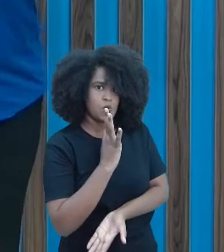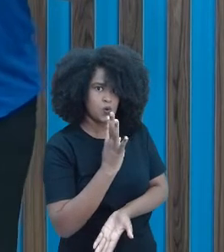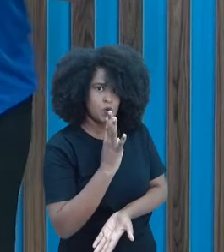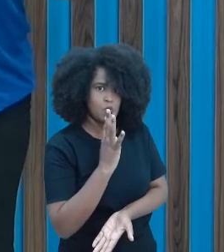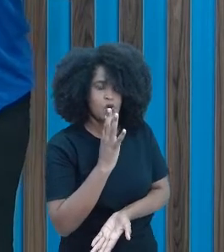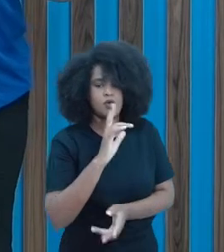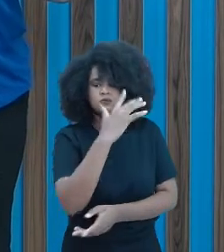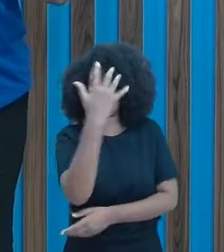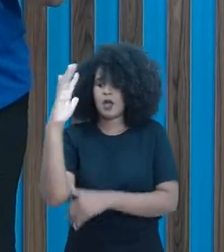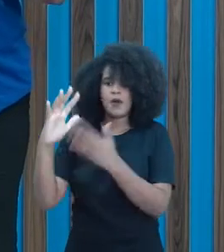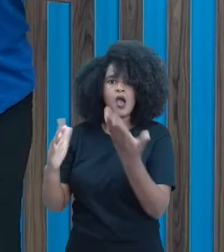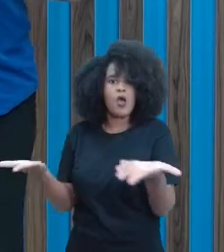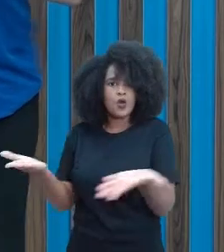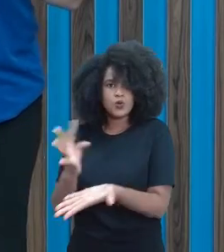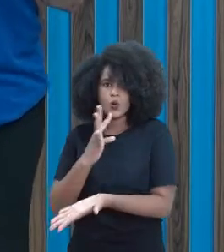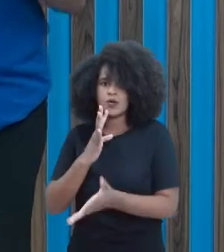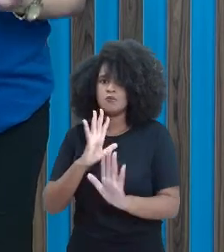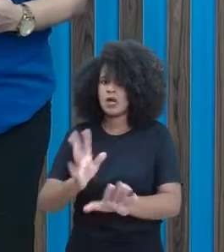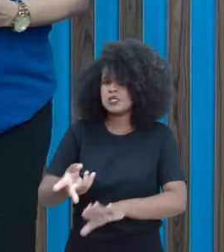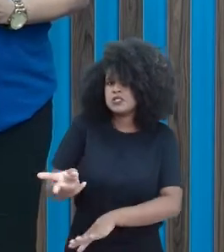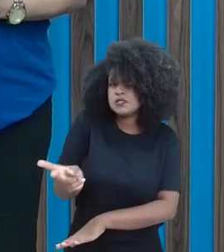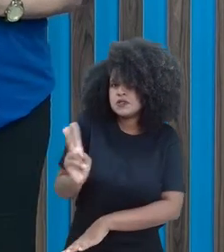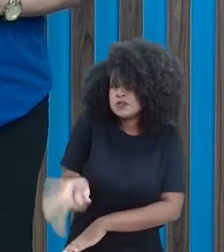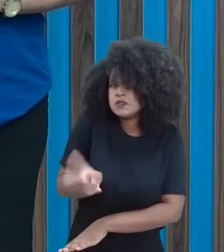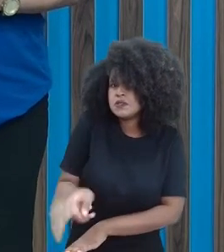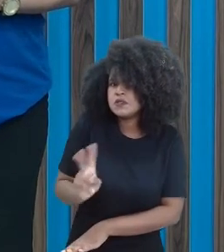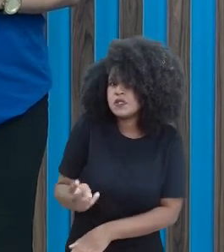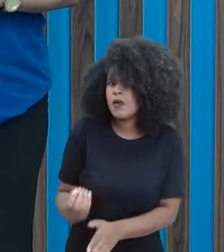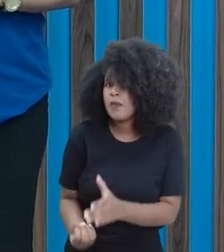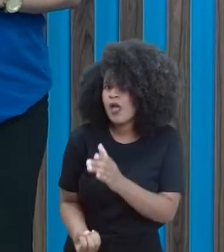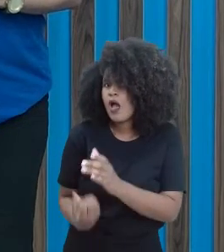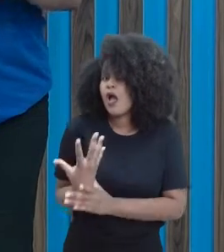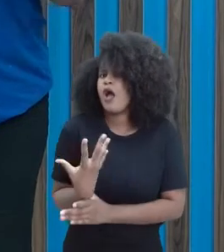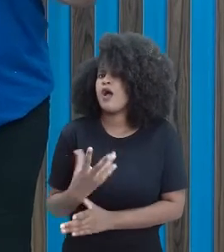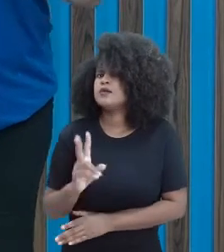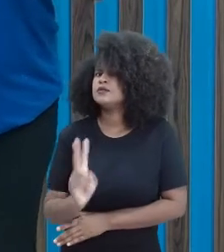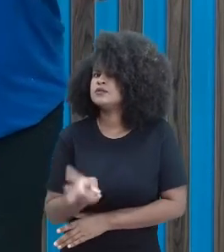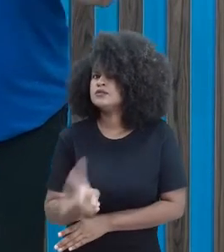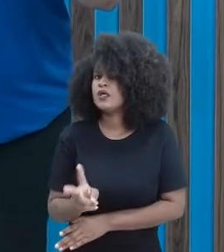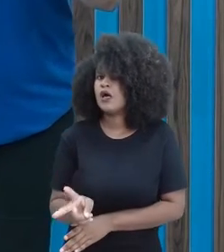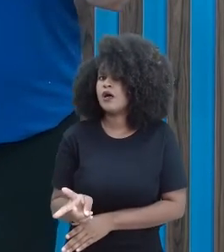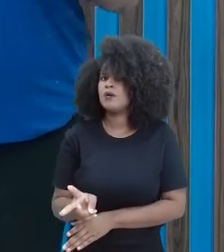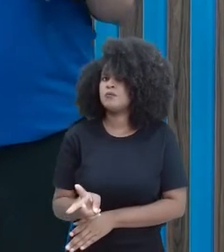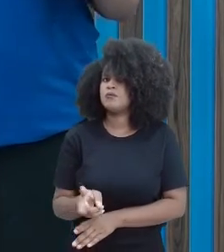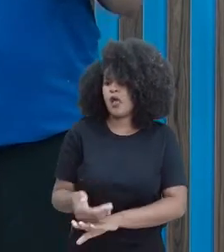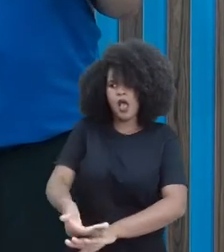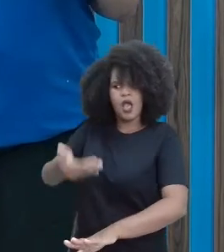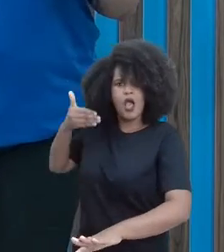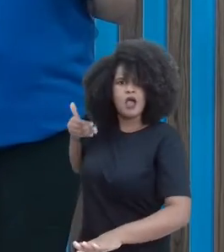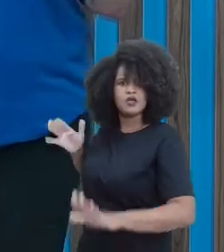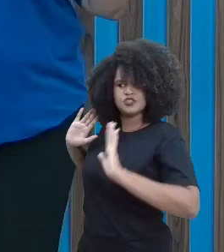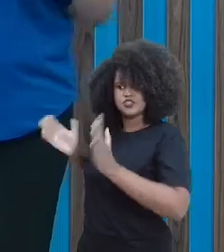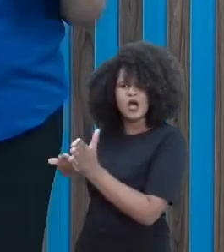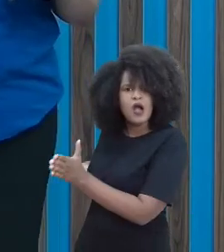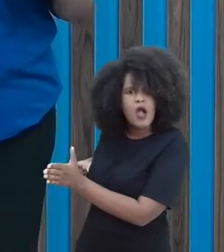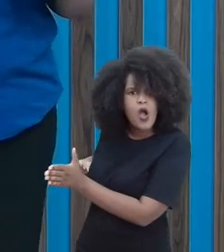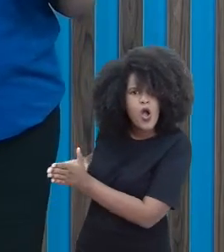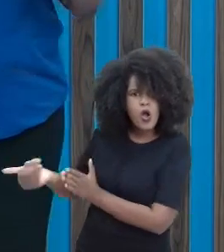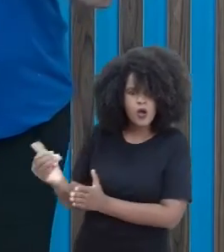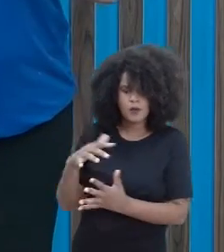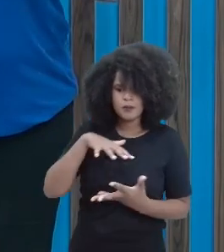os animais, os vegetais, todos os organismos que eram conhecidos na época, será que eles estiveram aqui desde sempre? Desde o